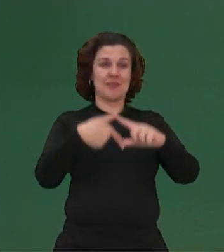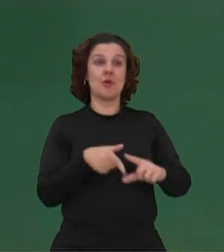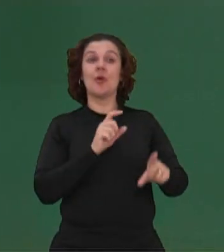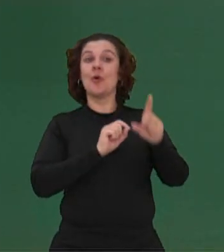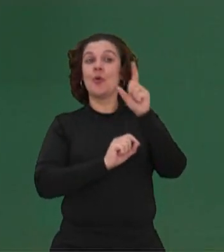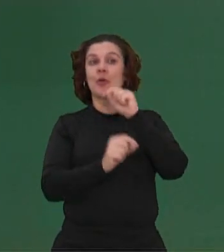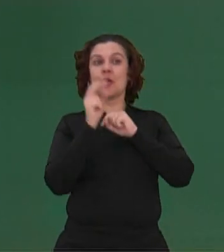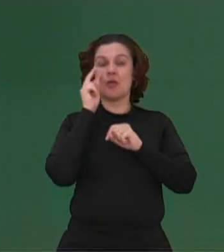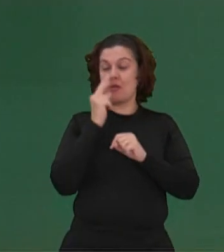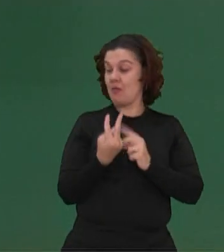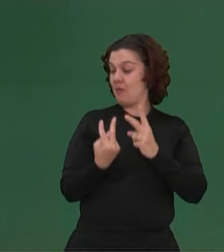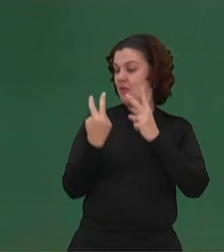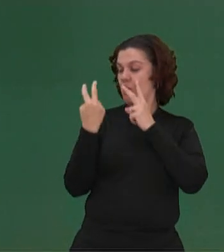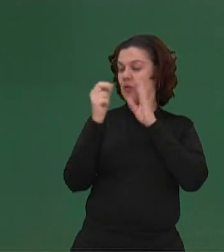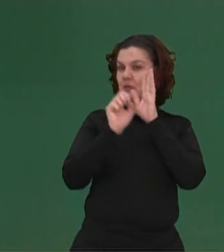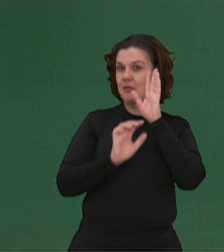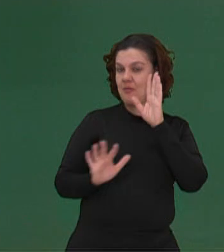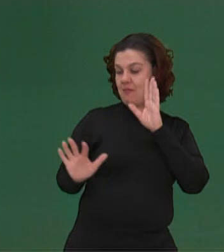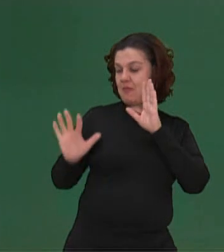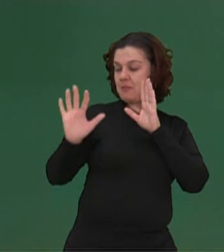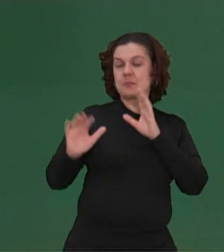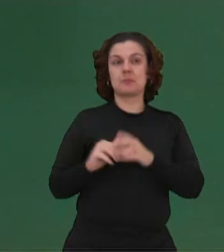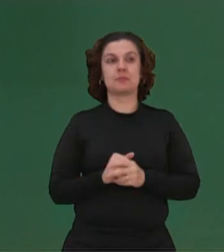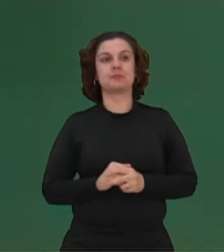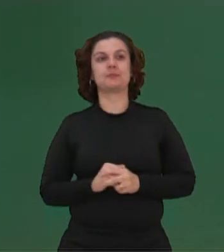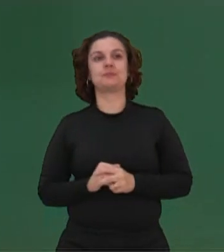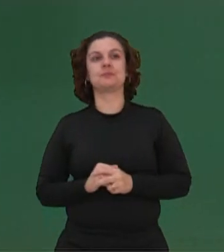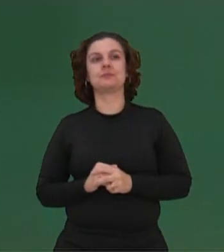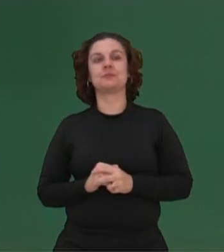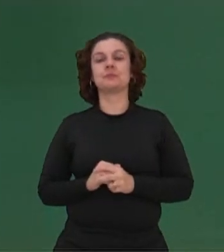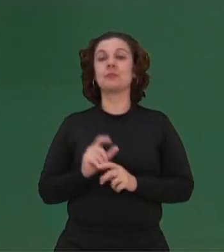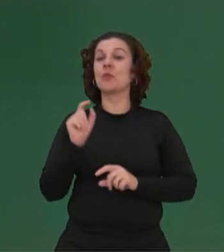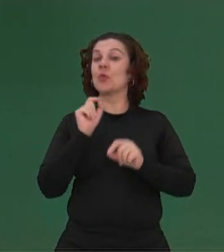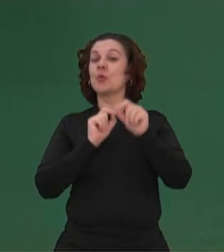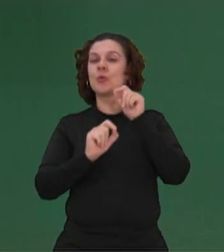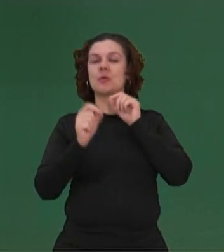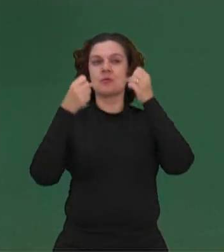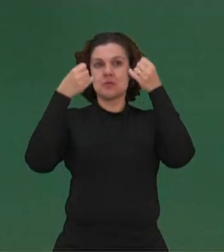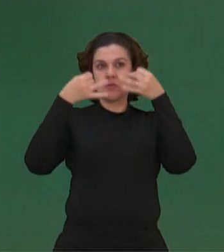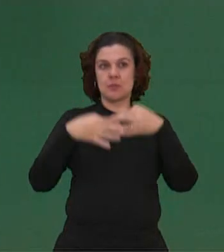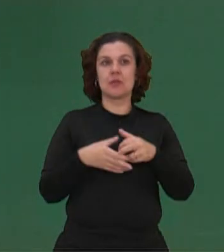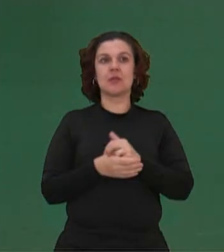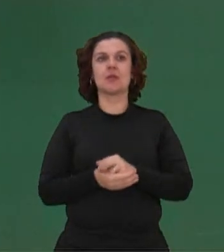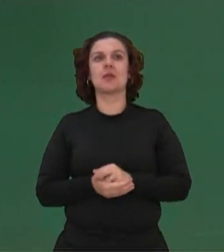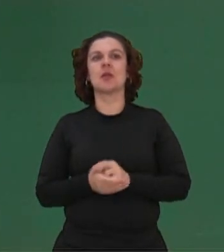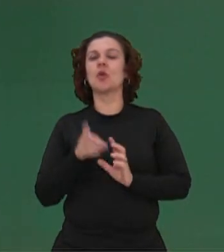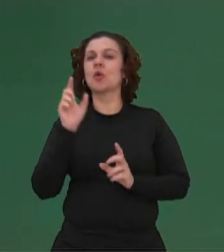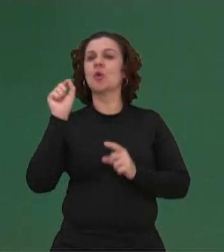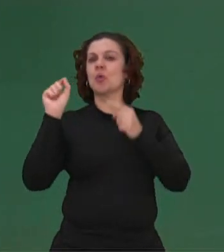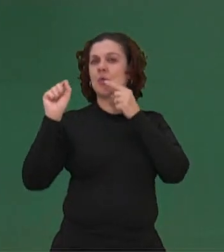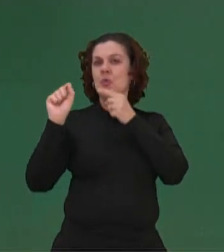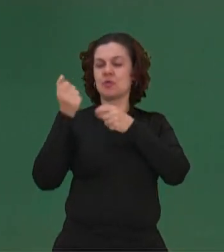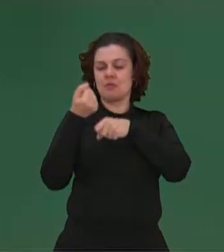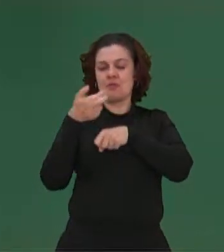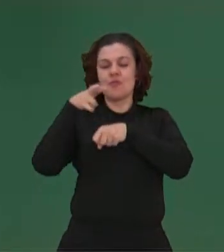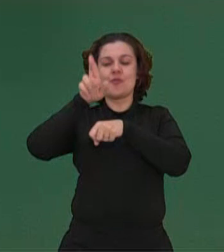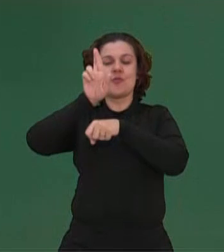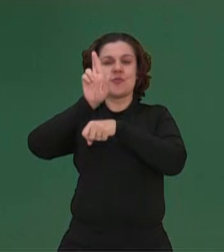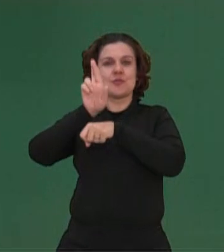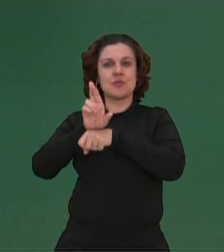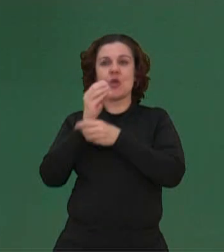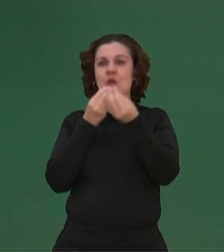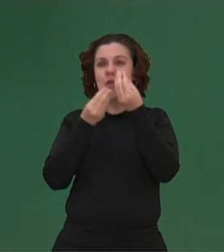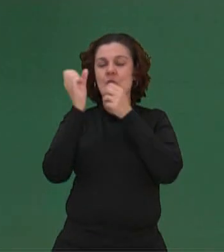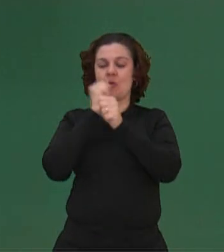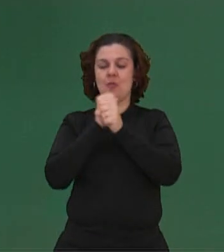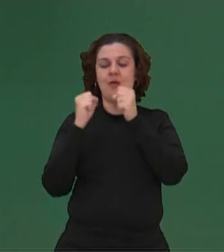brasileira, olhando essa imagem, observando ela, defina o que era o senhor de engenho e como era